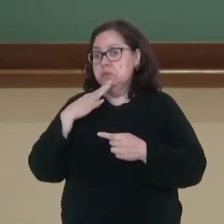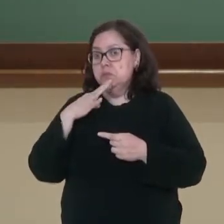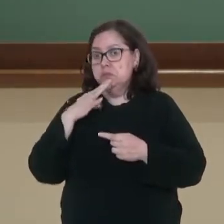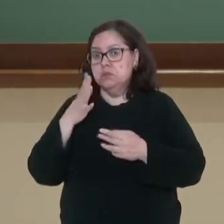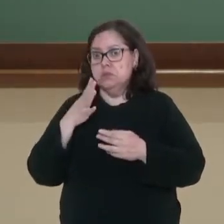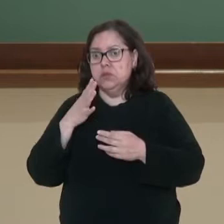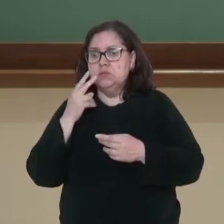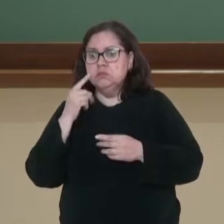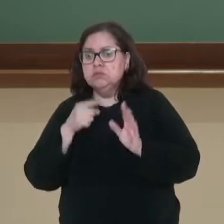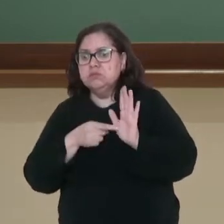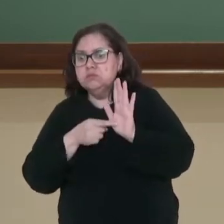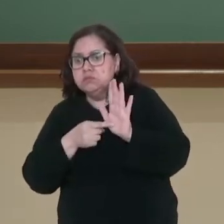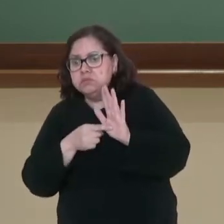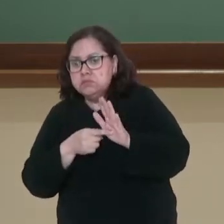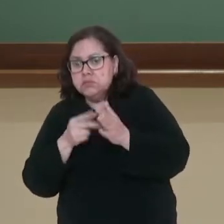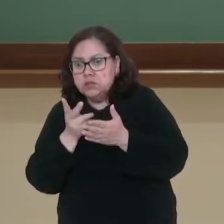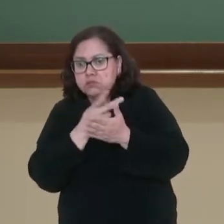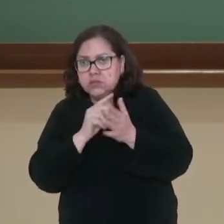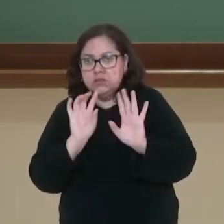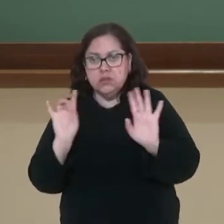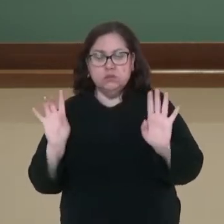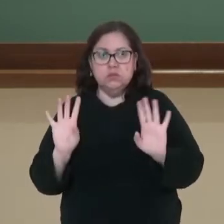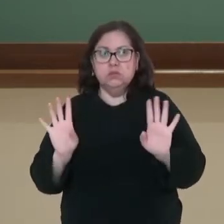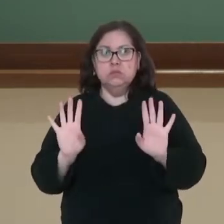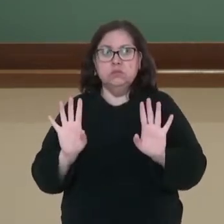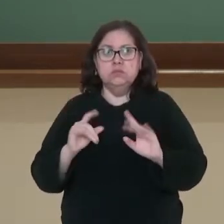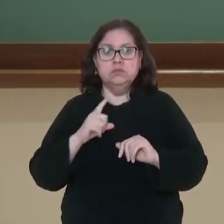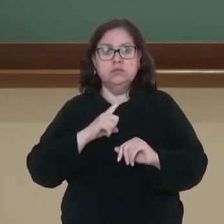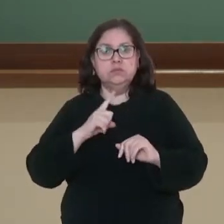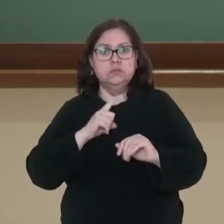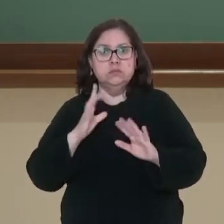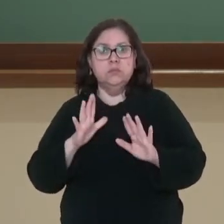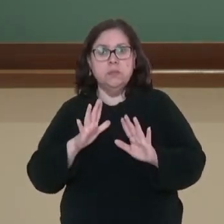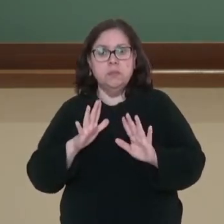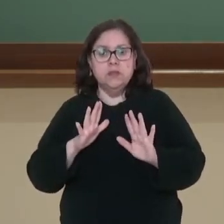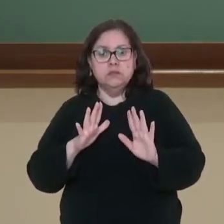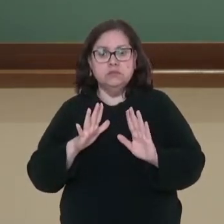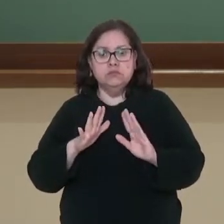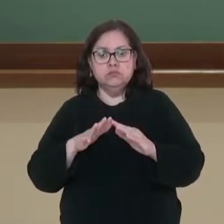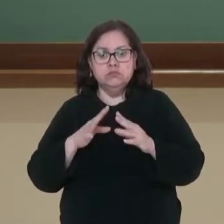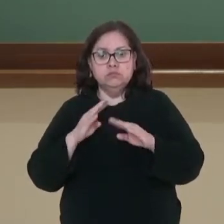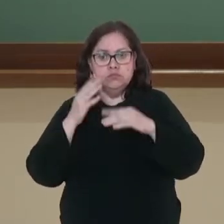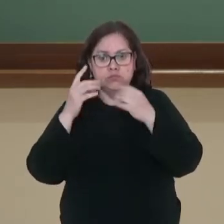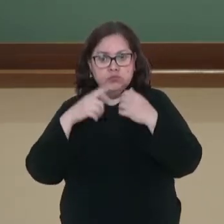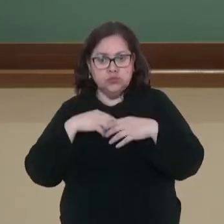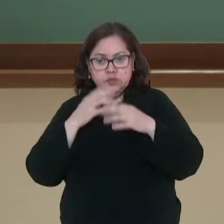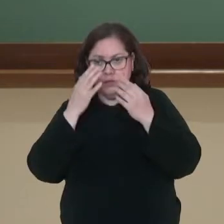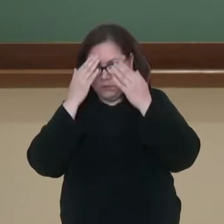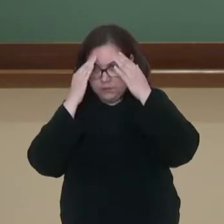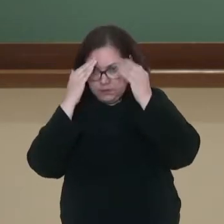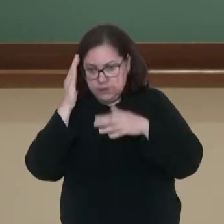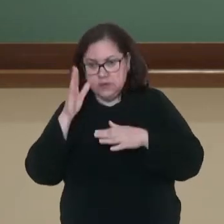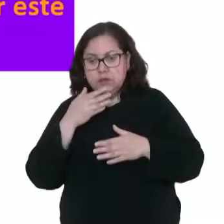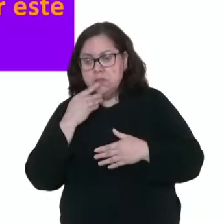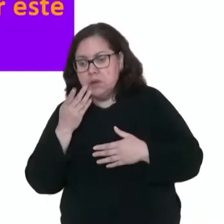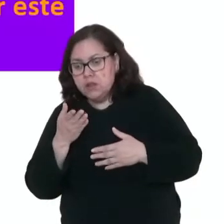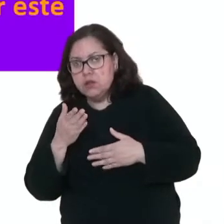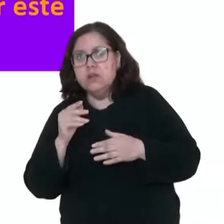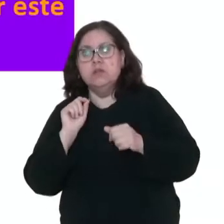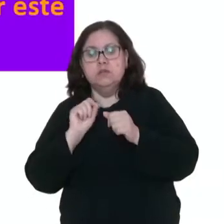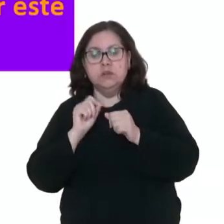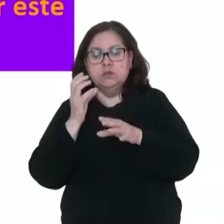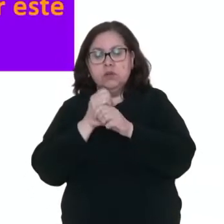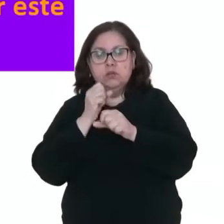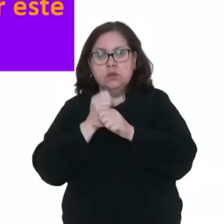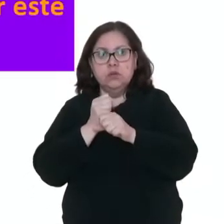uma representação gráfica, né? Existe uma metodologia que a gente consegue entender isso aí. Então é possível realizar esse